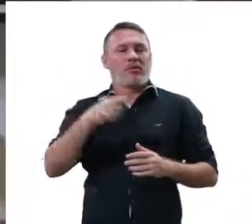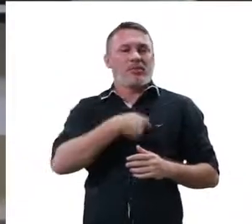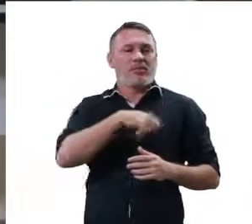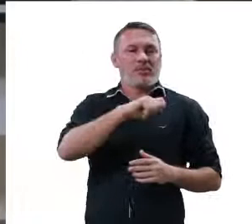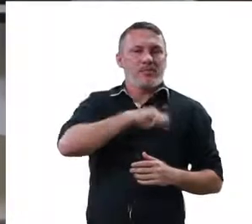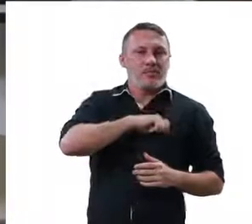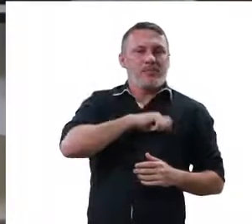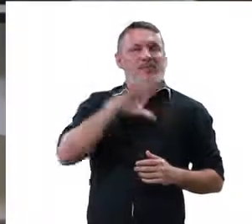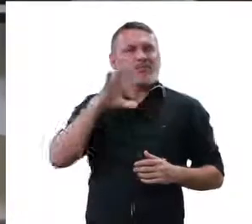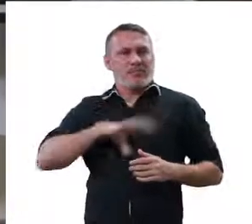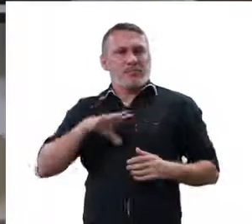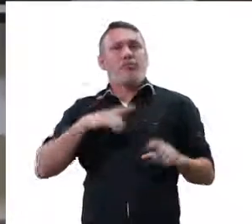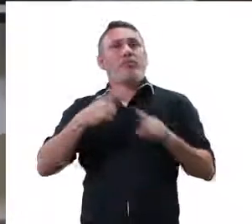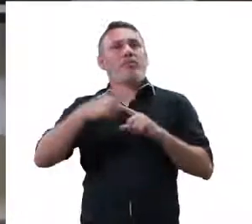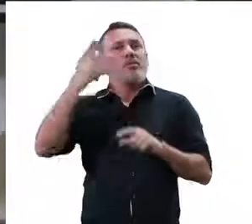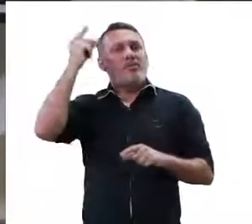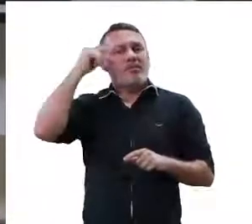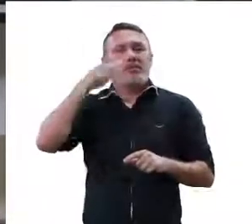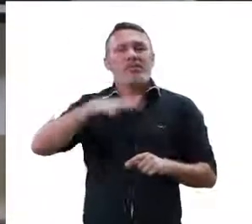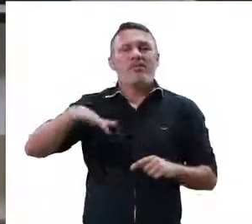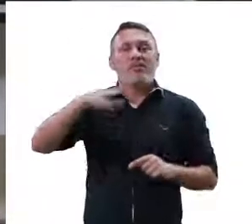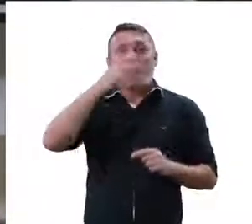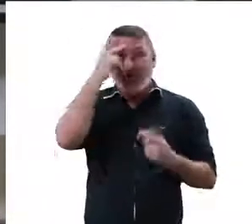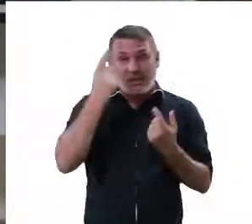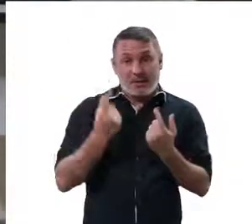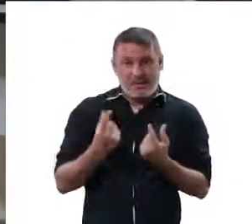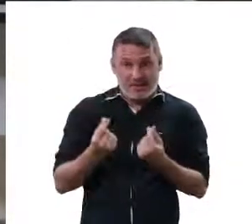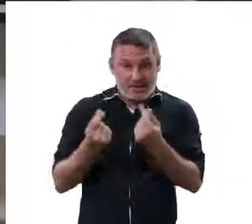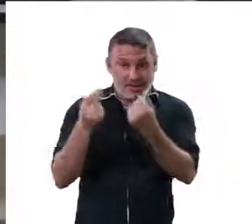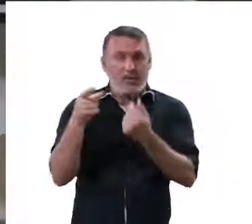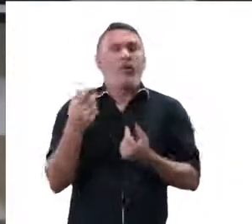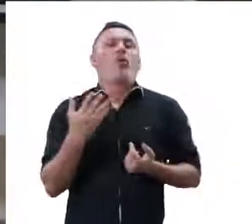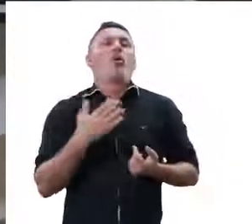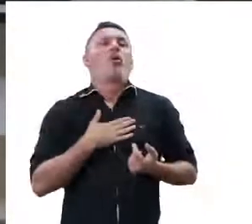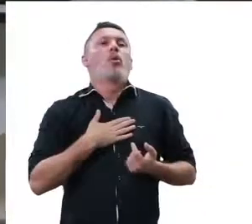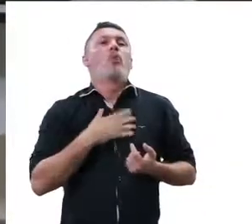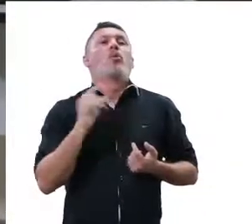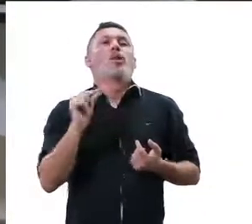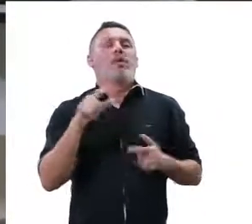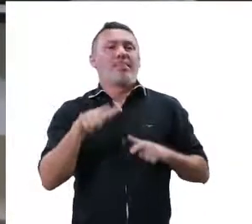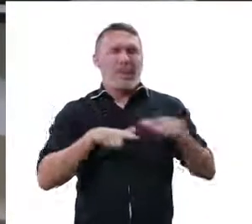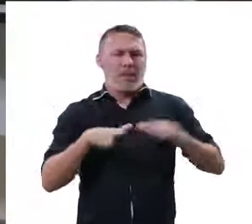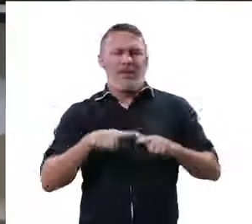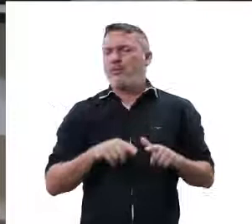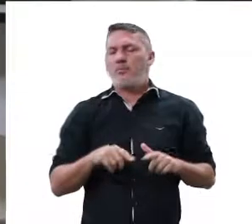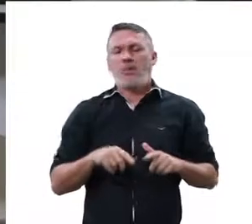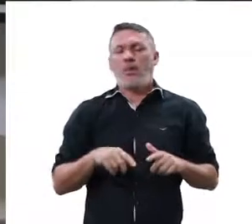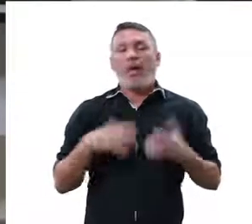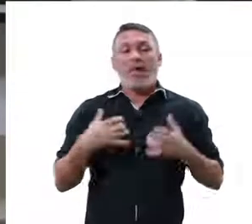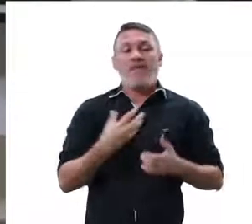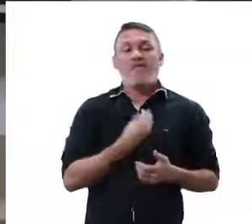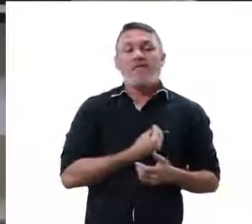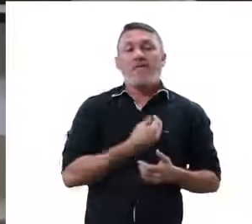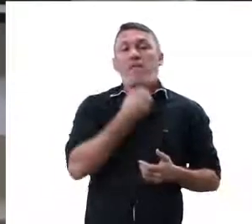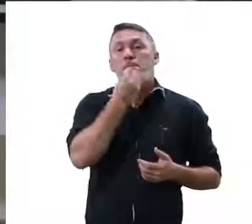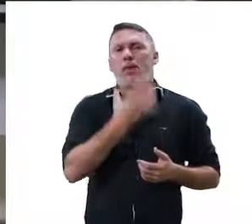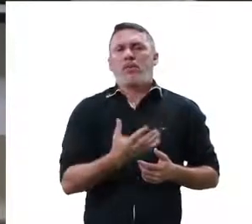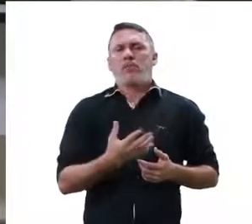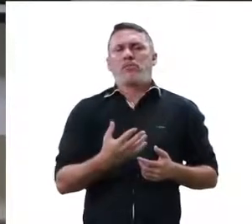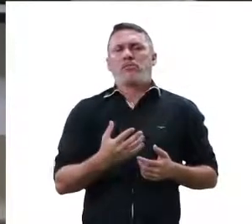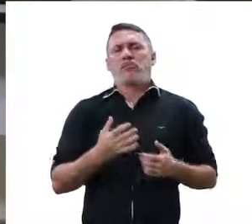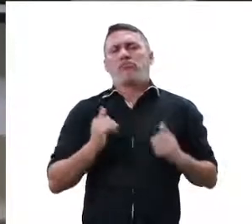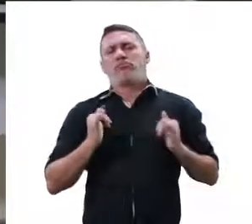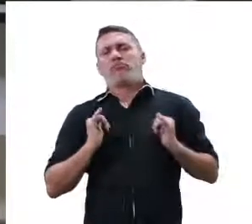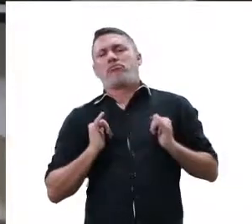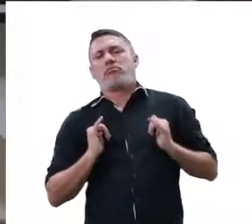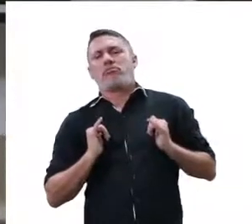Entendeu? Então, o nobre português ou espanhol, ele queria viver bem, né? Uma coisa